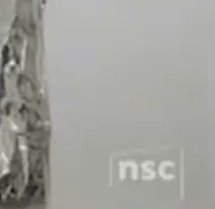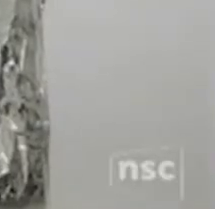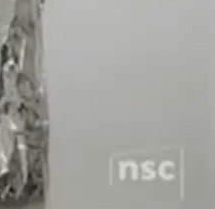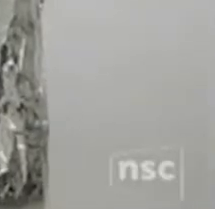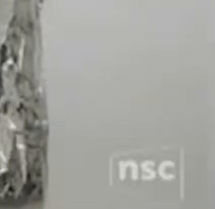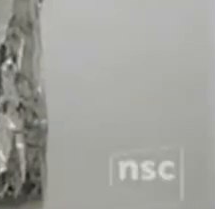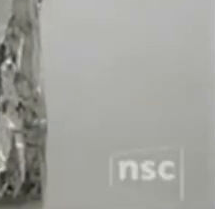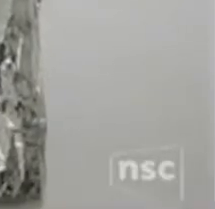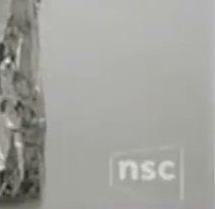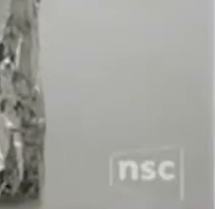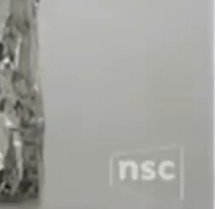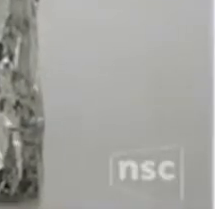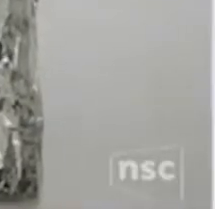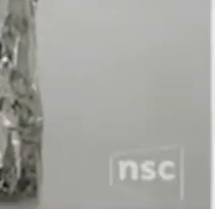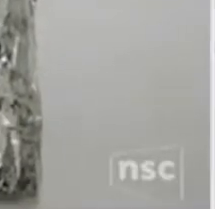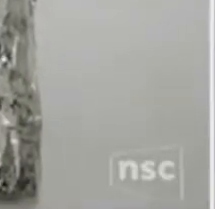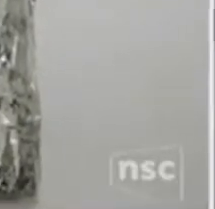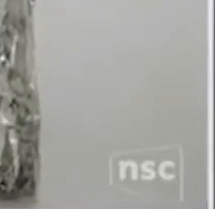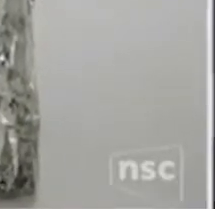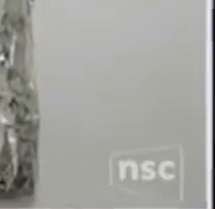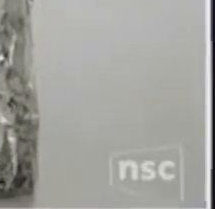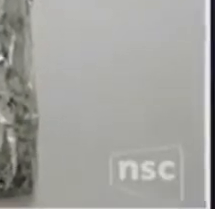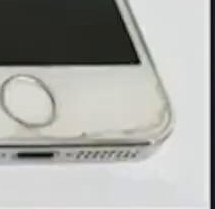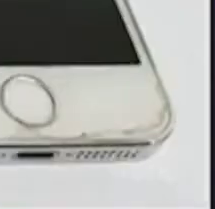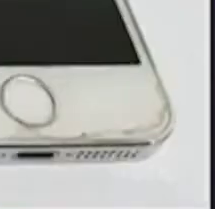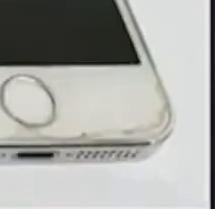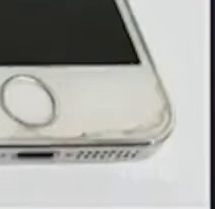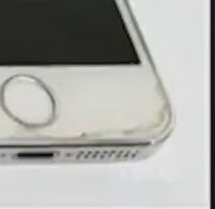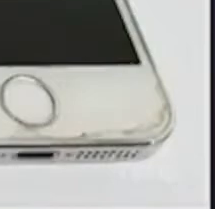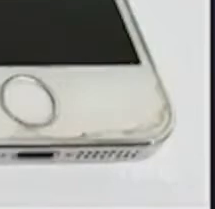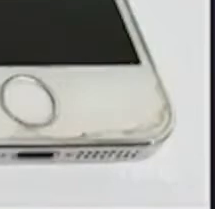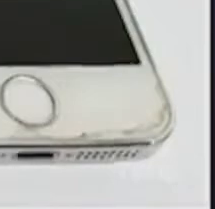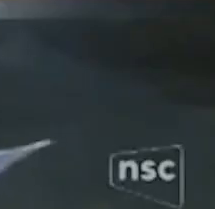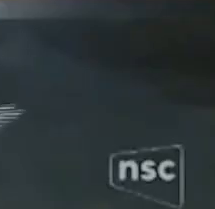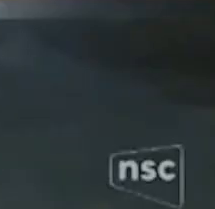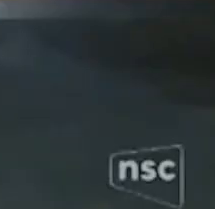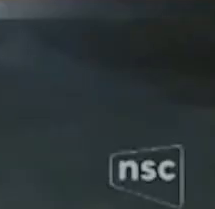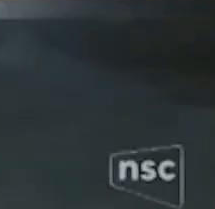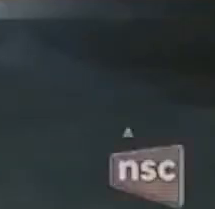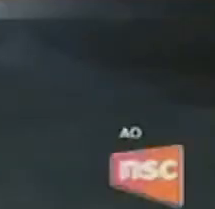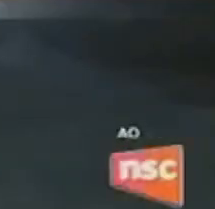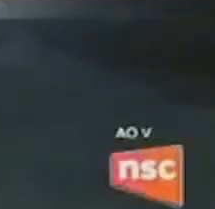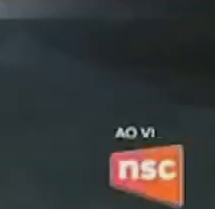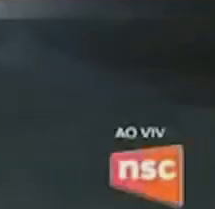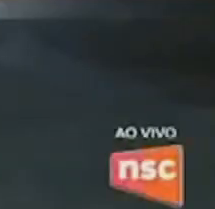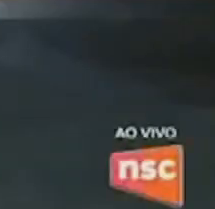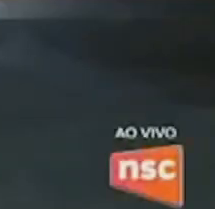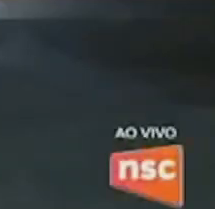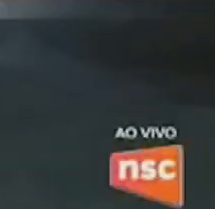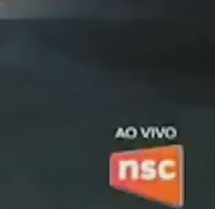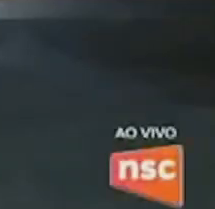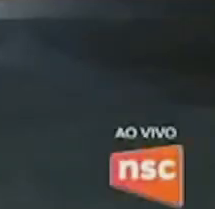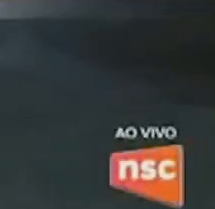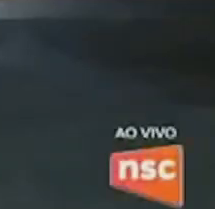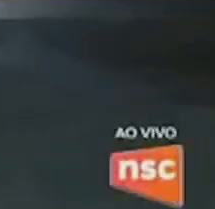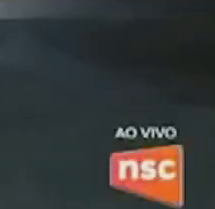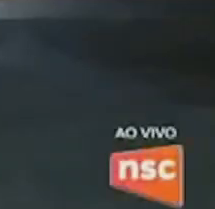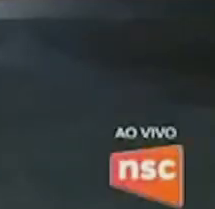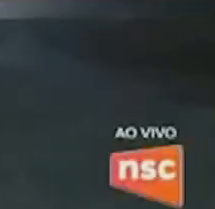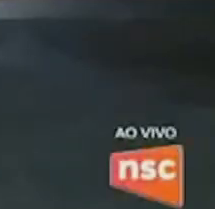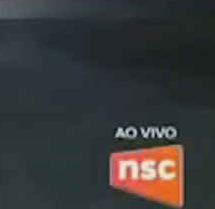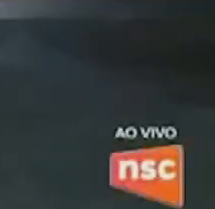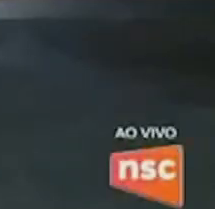relação do professor com as drogas, então ele foi liberado. O homem e a filha menor de idade deverão ser indiciados por